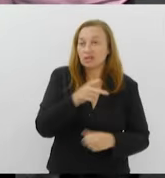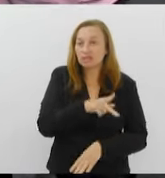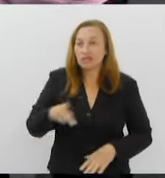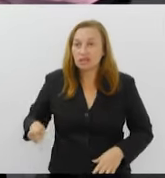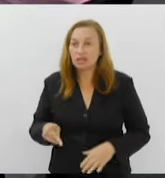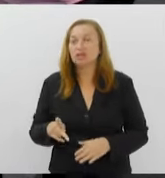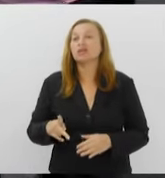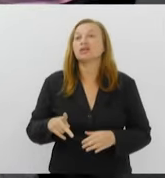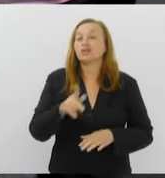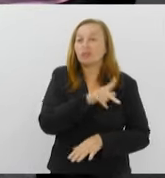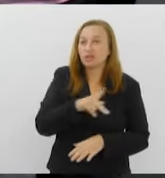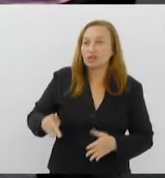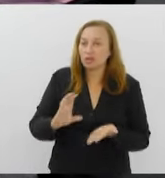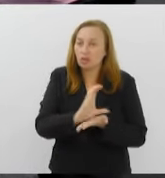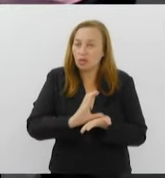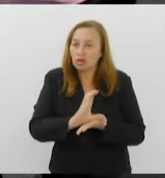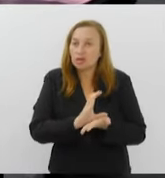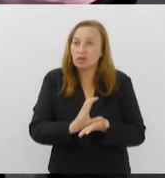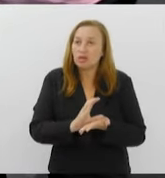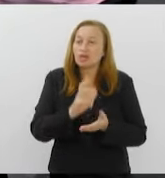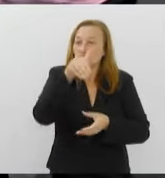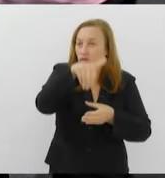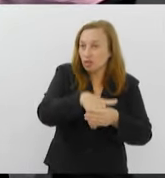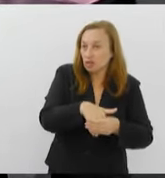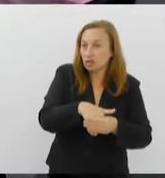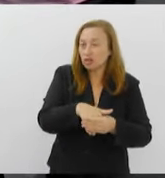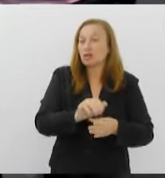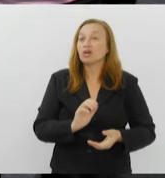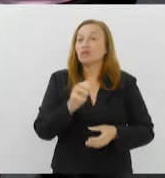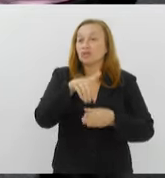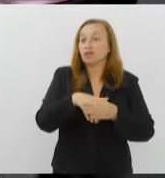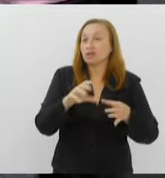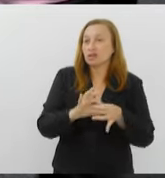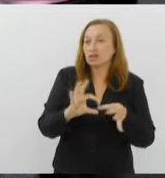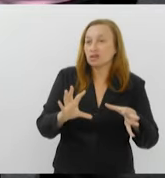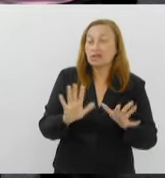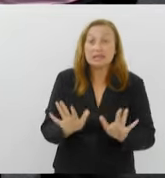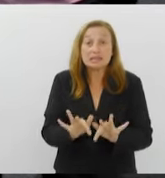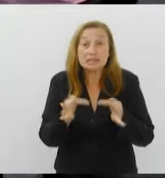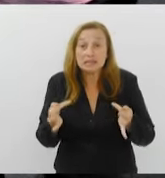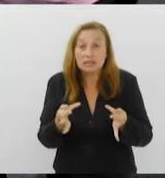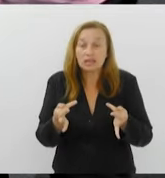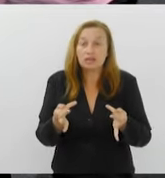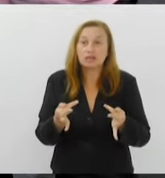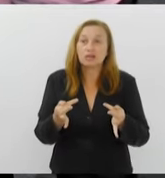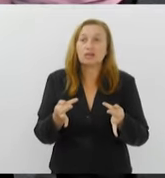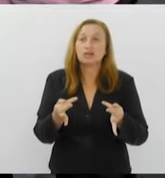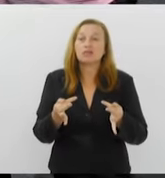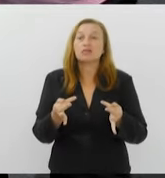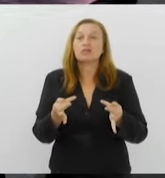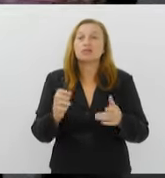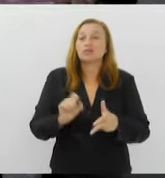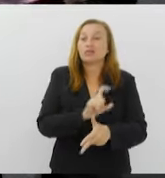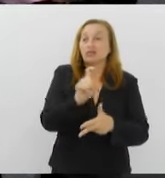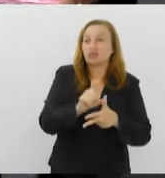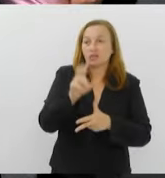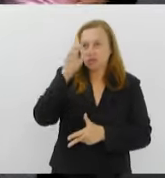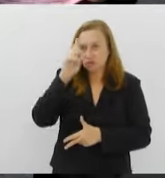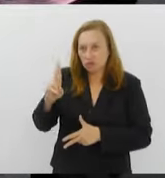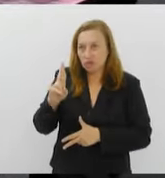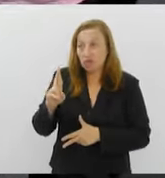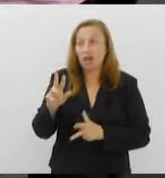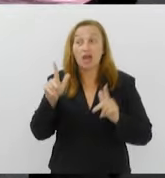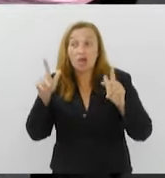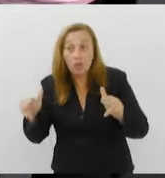serão eleitos entre seus membros pelos seus pares em votação aberta por maioria simples, nomeados pelo chefe do Poder Executivo. Até aí era